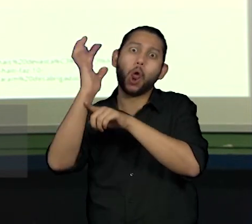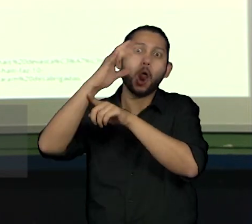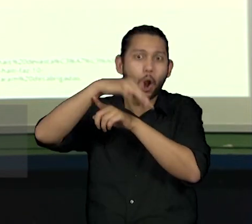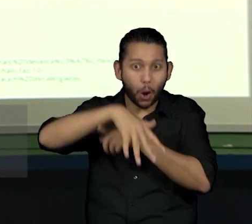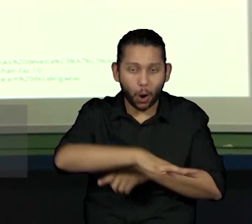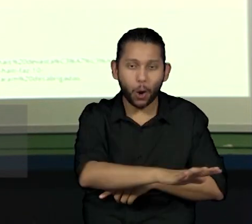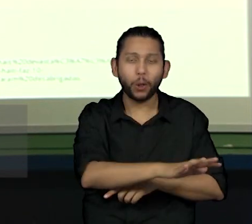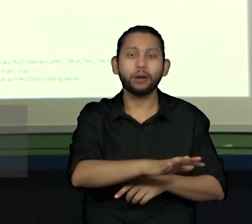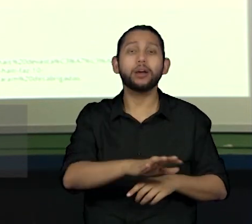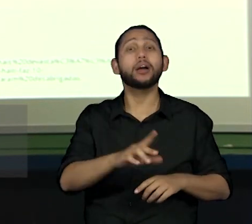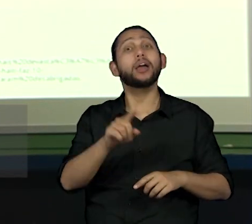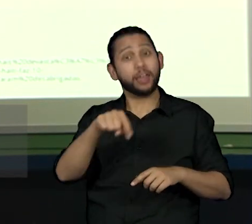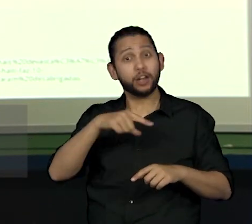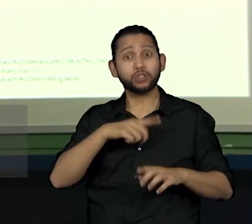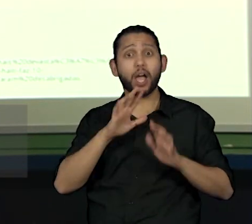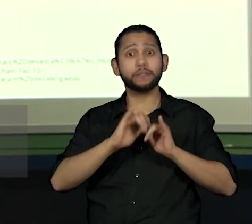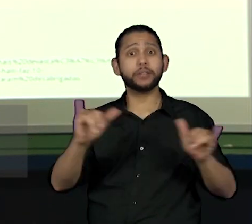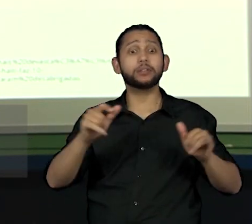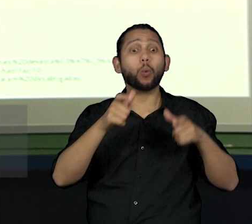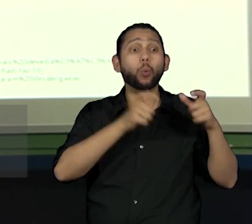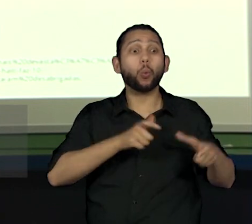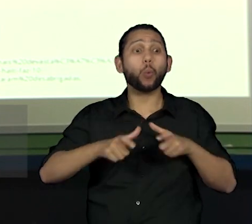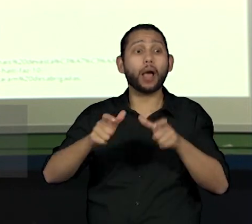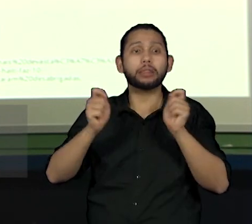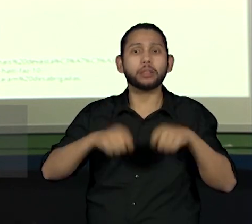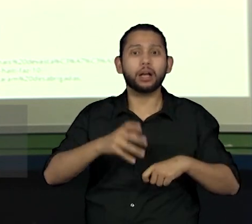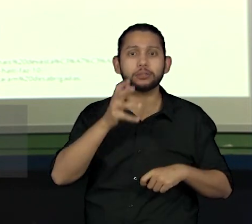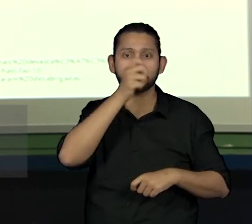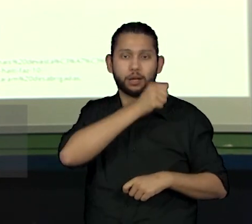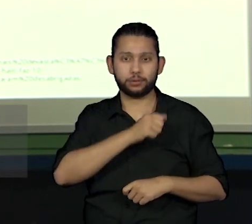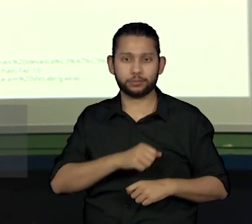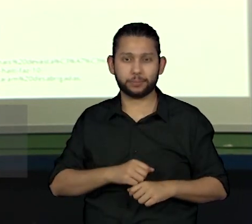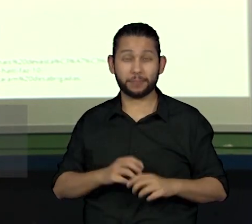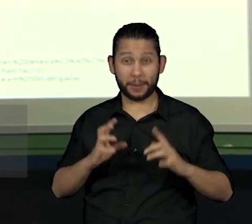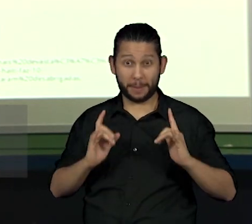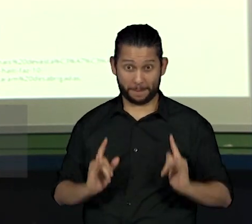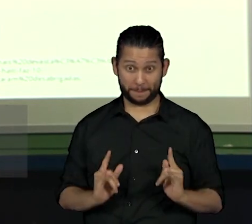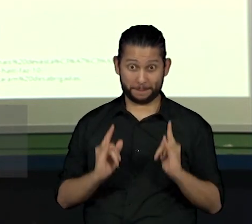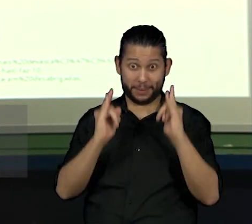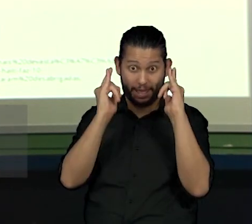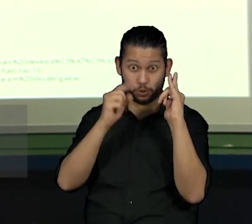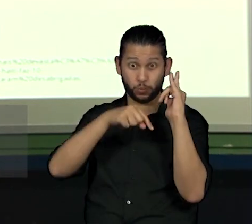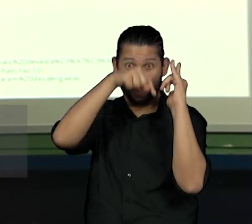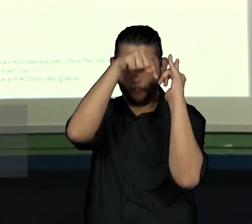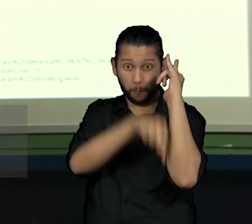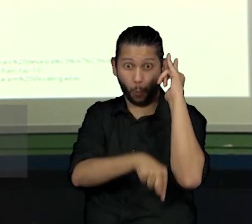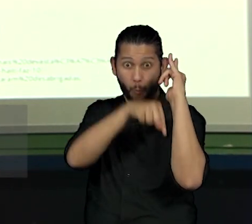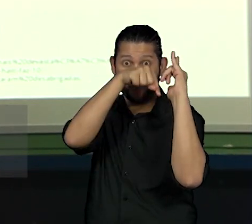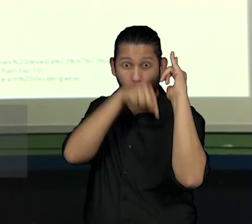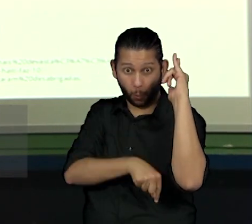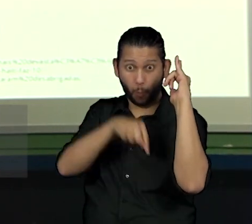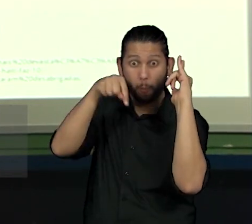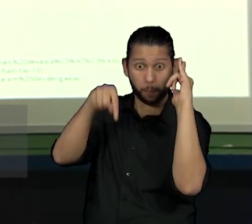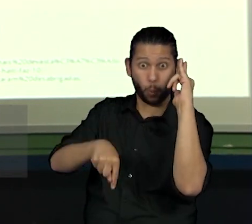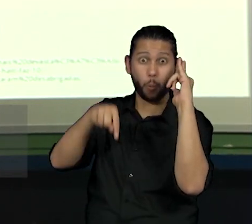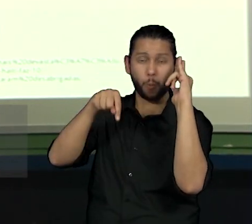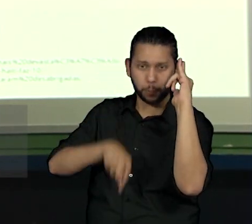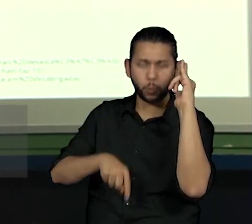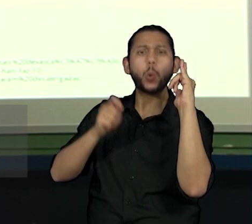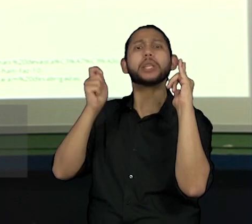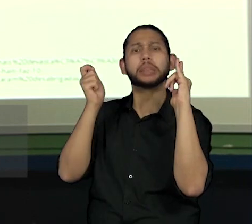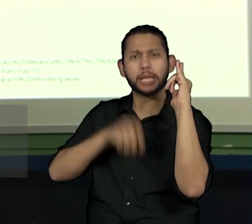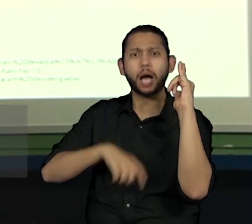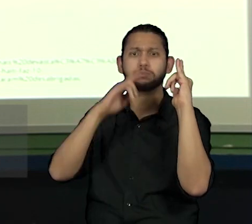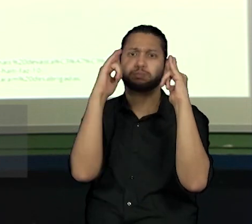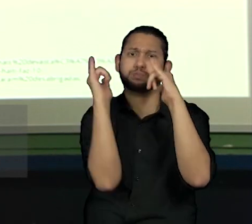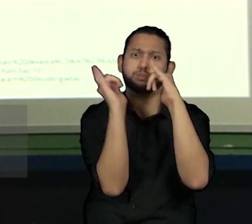prevenirem, ficarem a salvo. Os prédios já são formados de maneira para evitar o